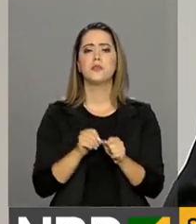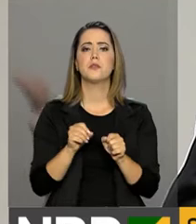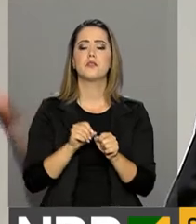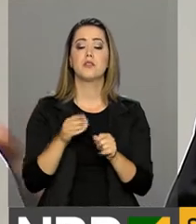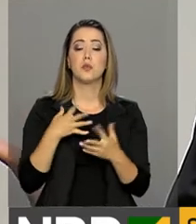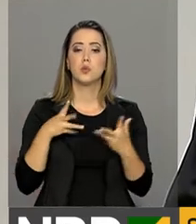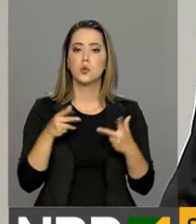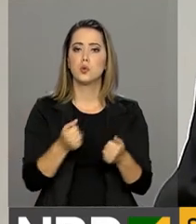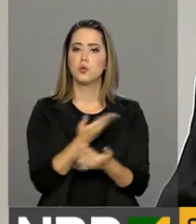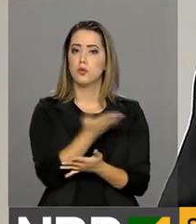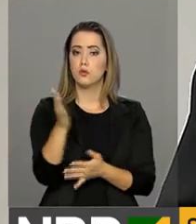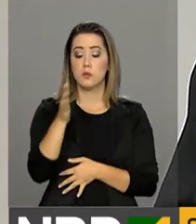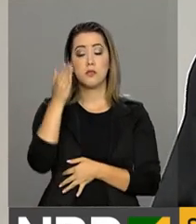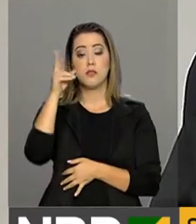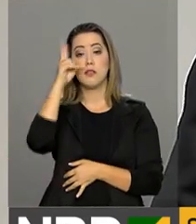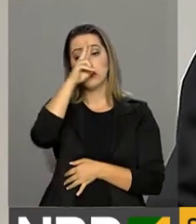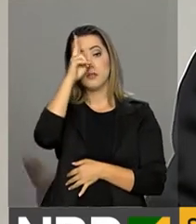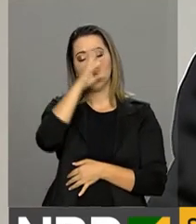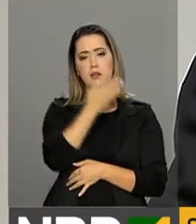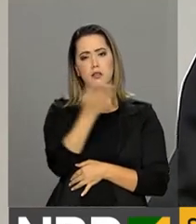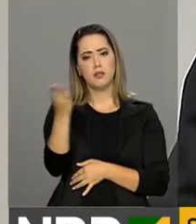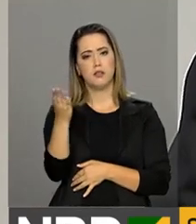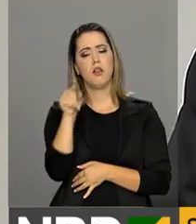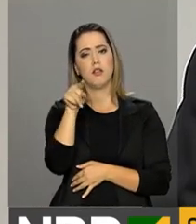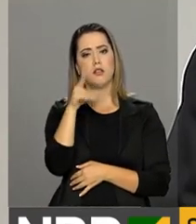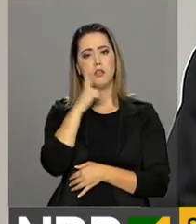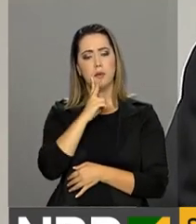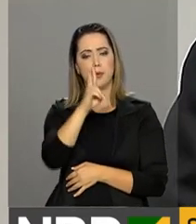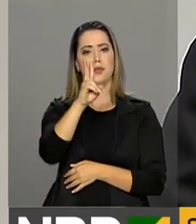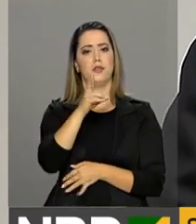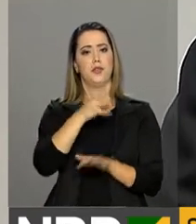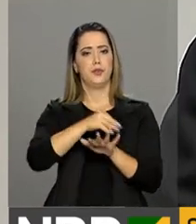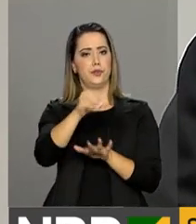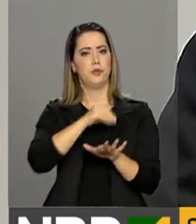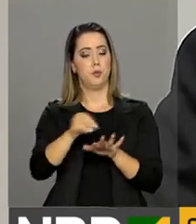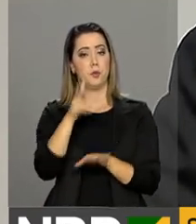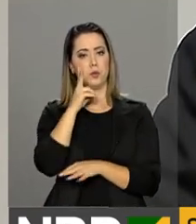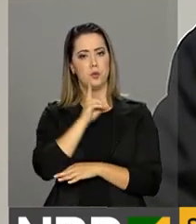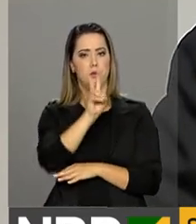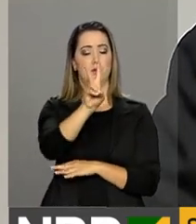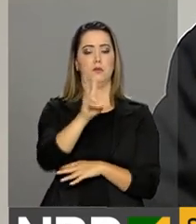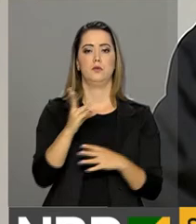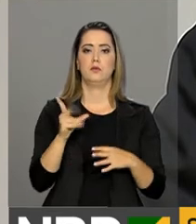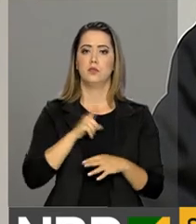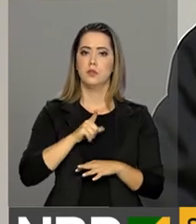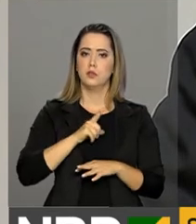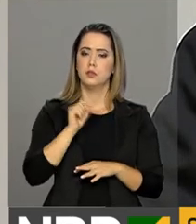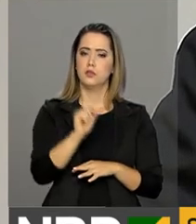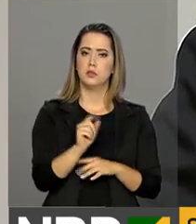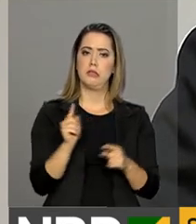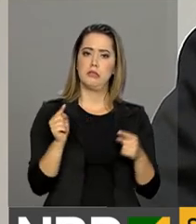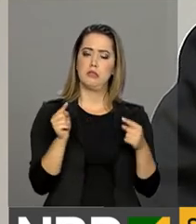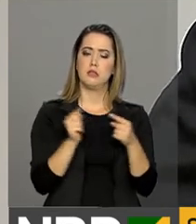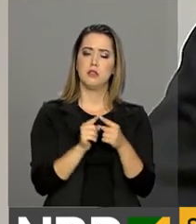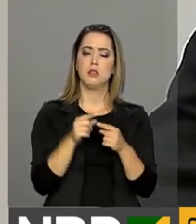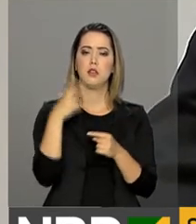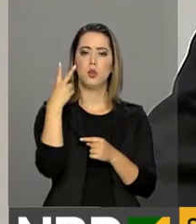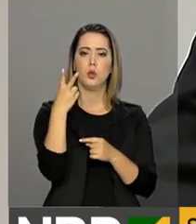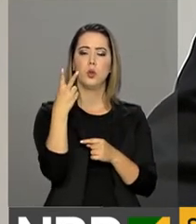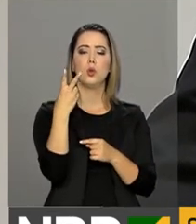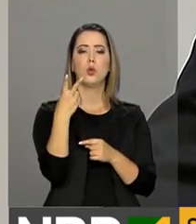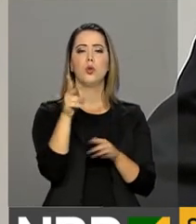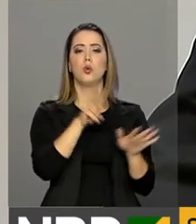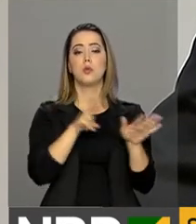você se recorda vocês que acompanham vocês verificaram que até duas semanas atrás falava-se em